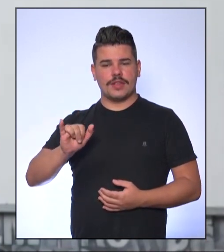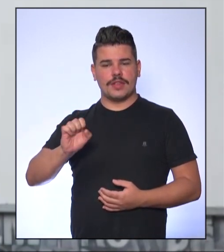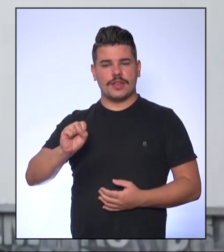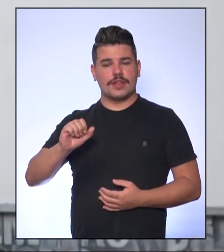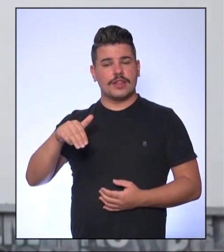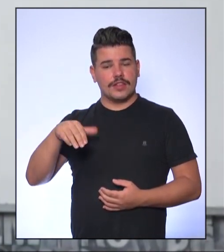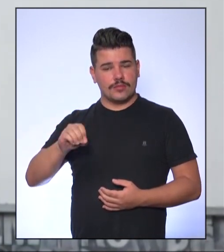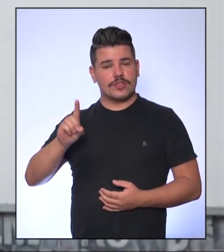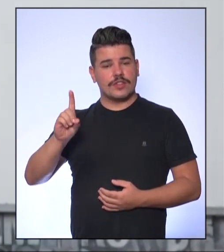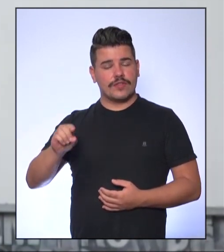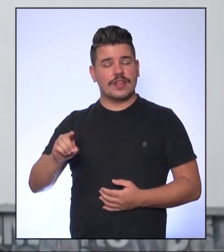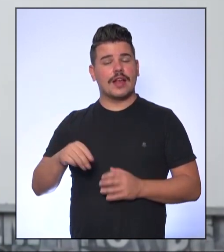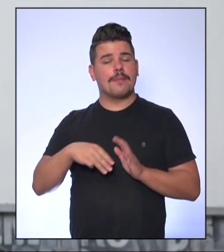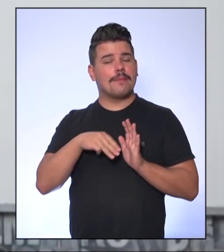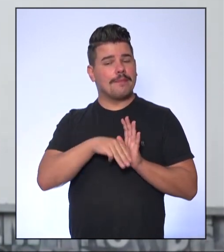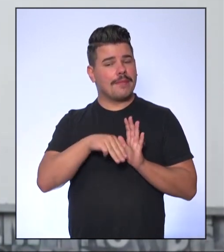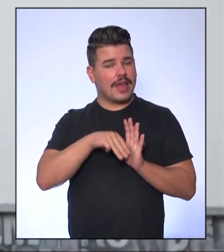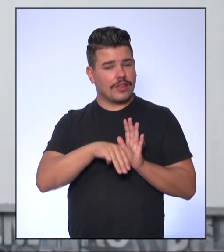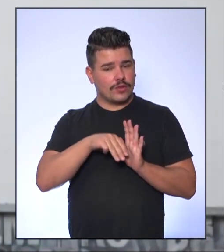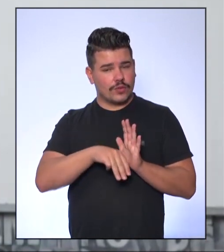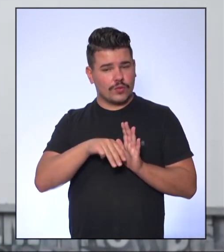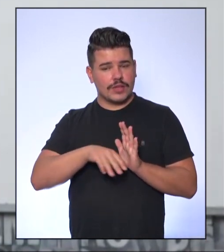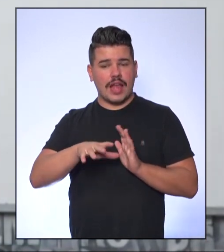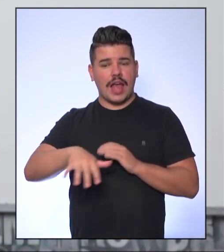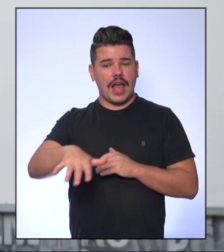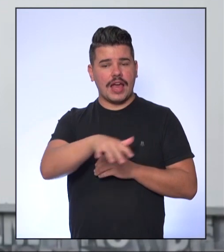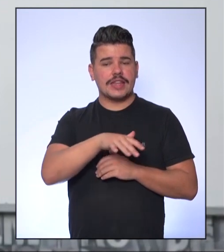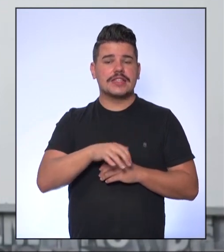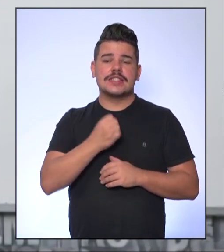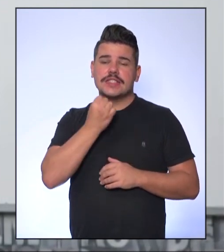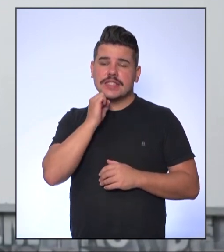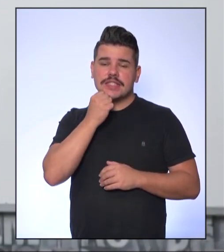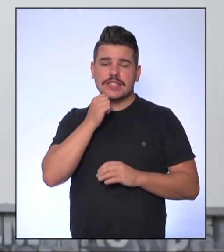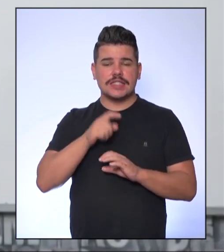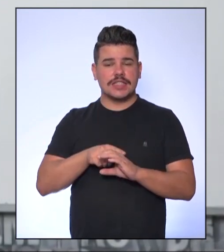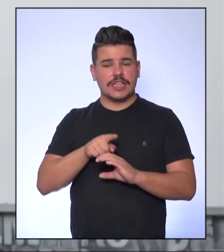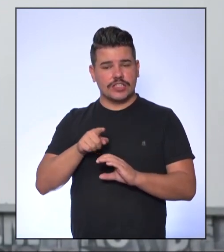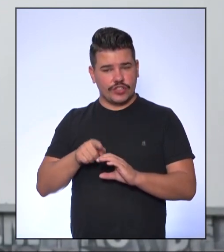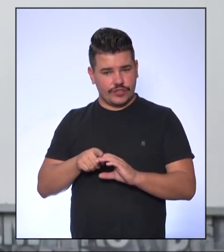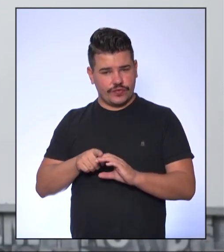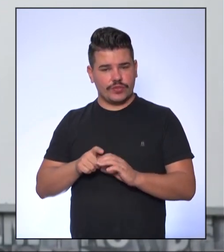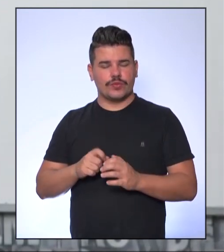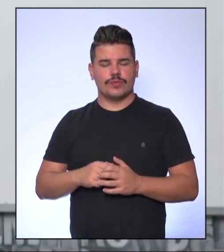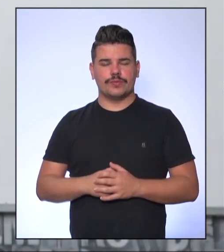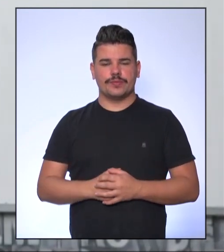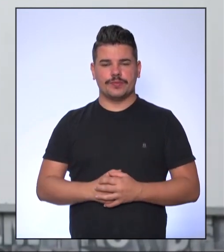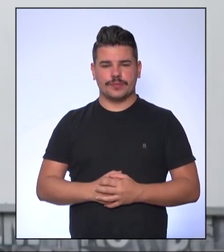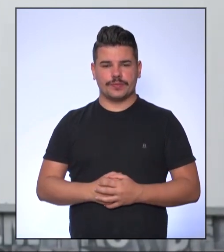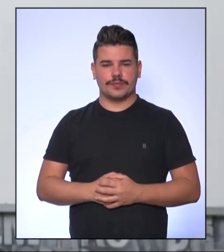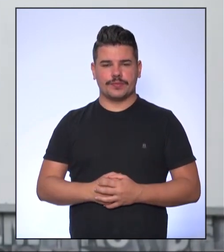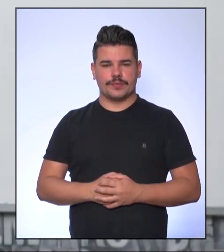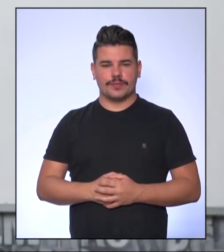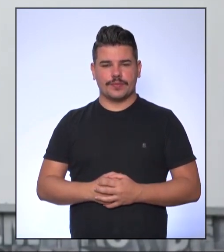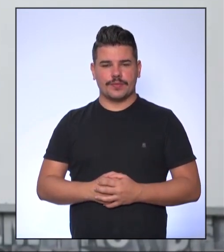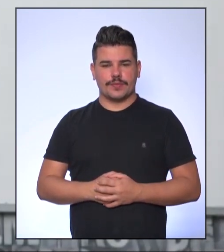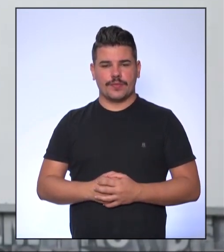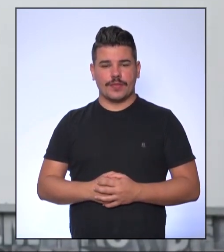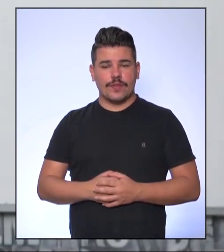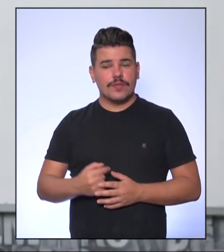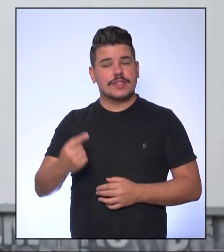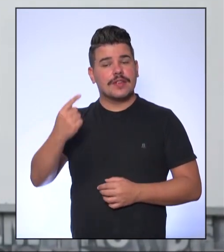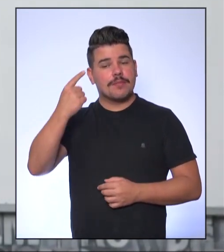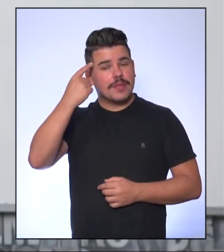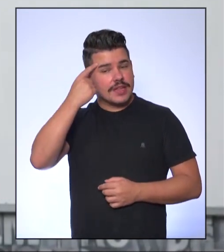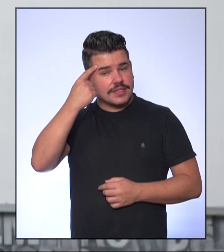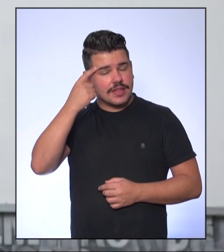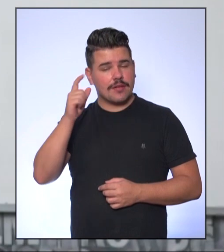em métodos. Vamos dar um exemplo. Liderança do empirismo. Vou jogar aqui embaixo para você. Ó. Quando eu penso em empirismo, vem